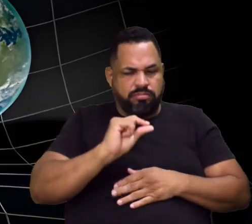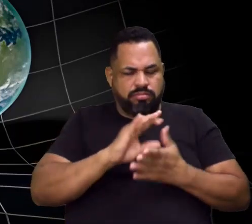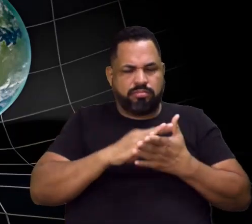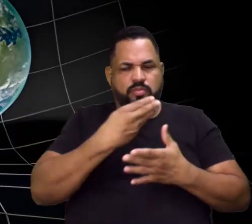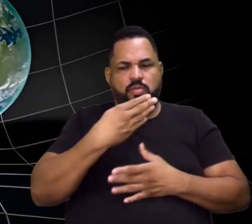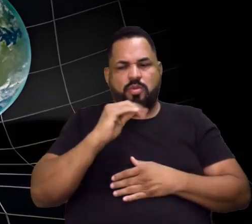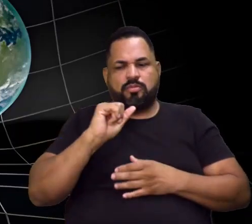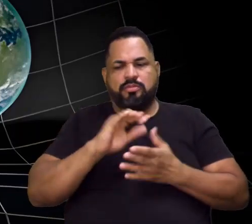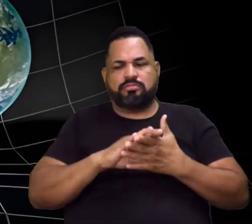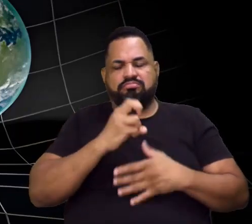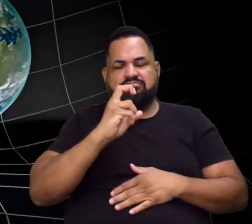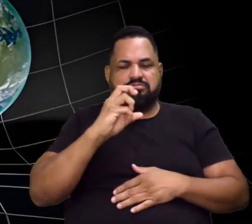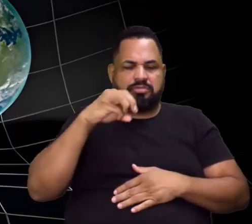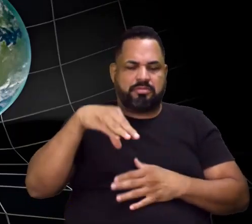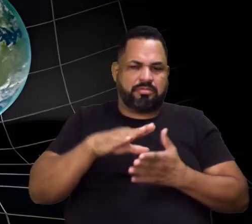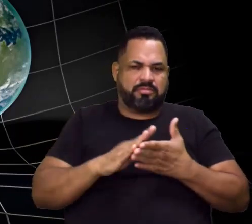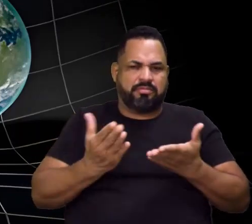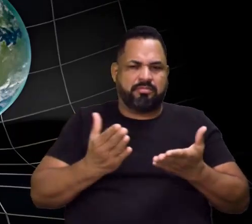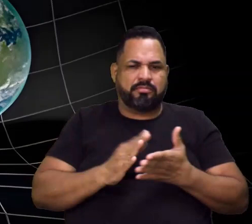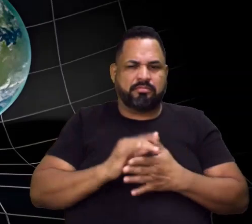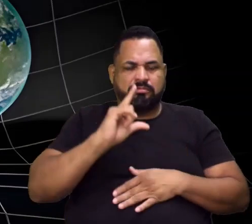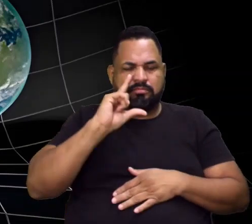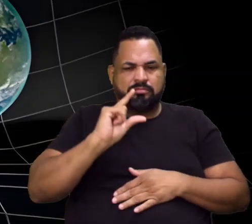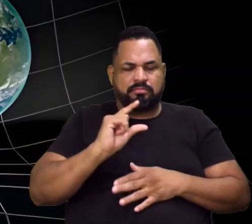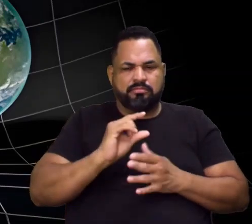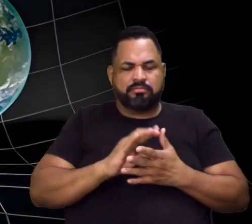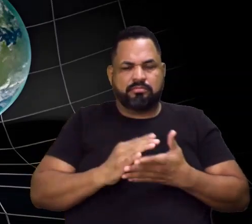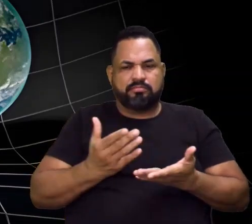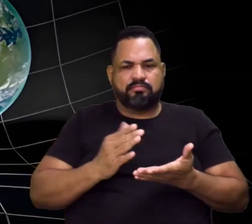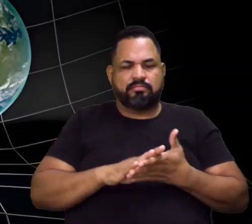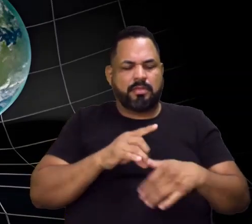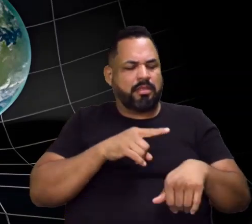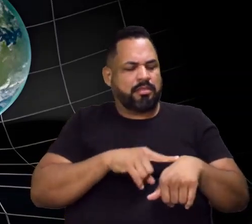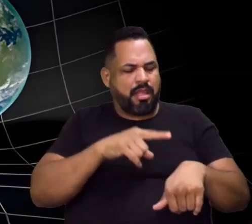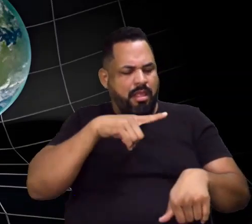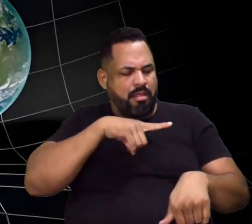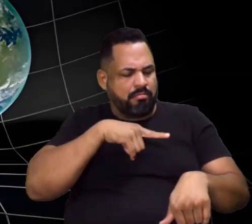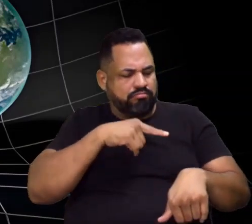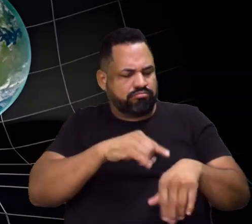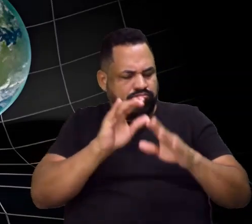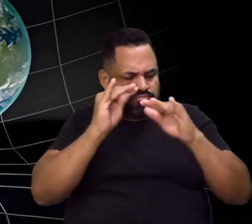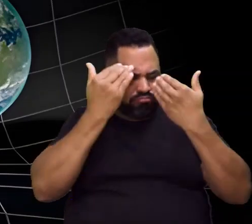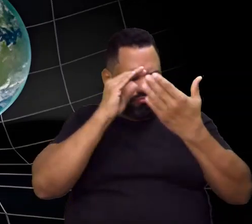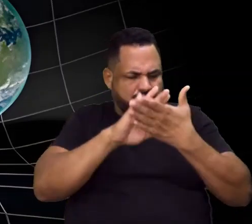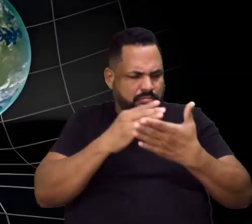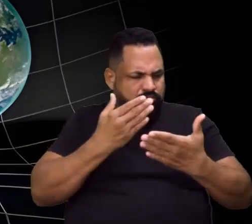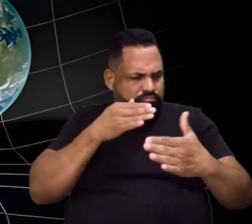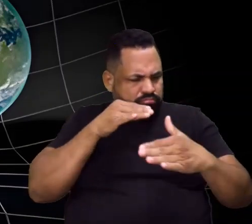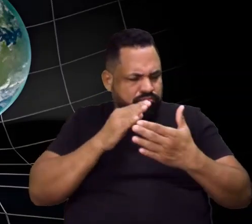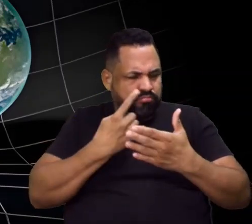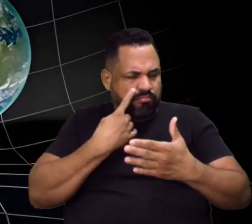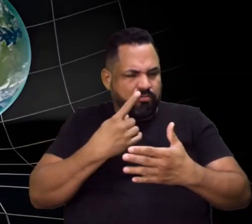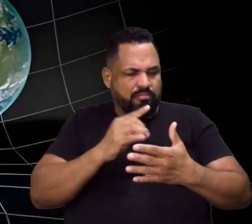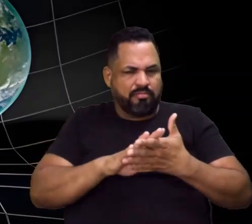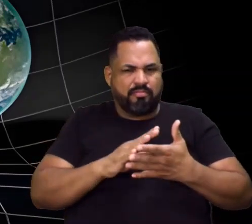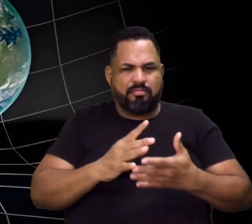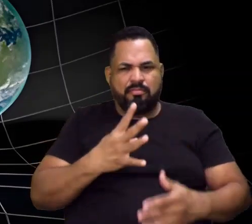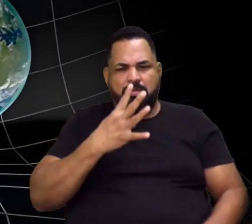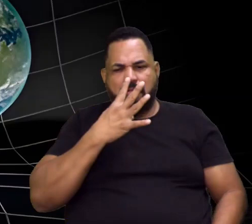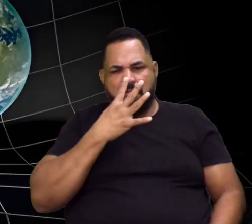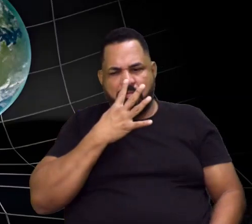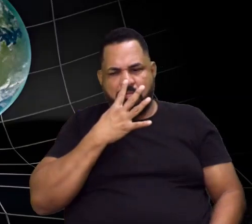pequenos quatro minutos cinco minutos então um pouquinho do seu tempo vai lá com atenção assistam